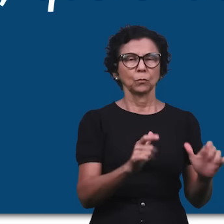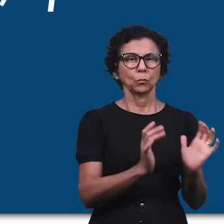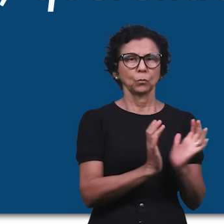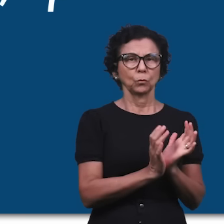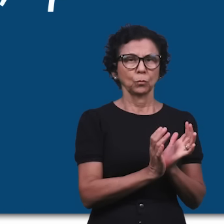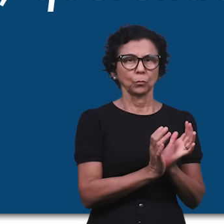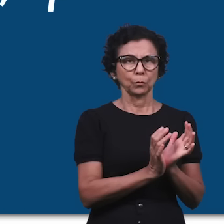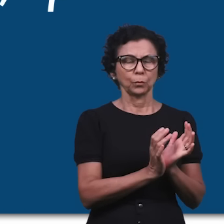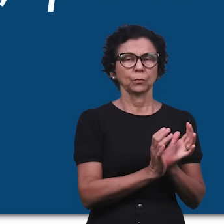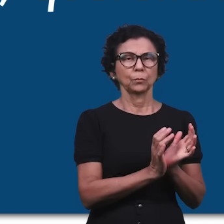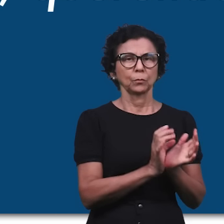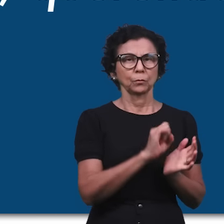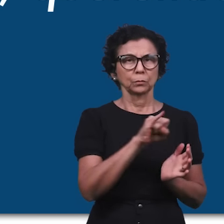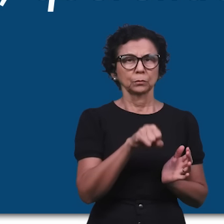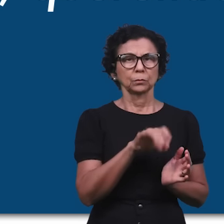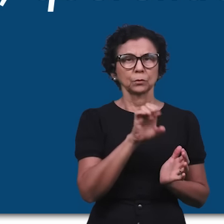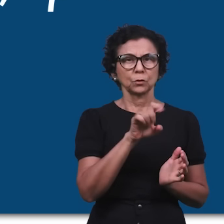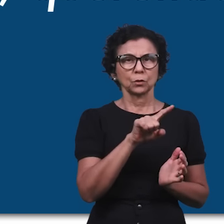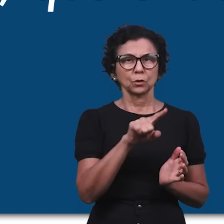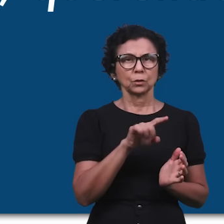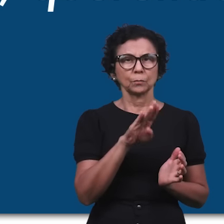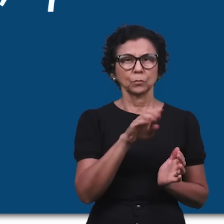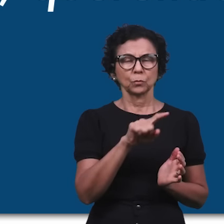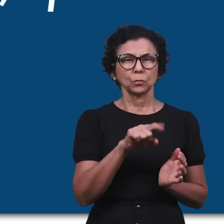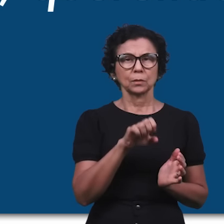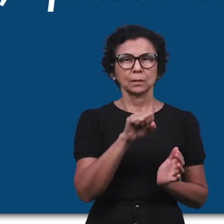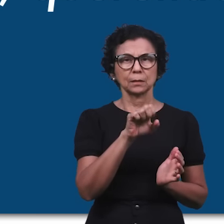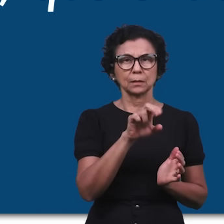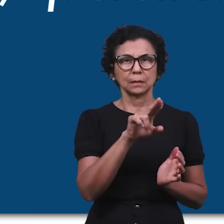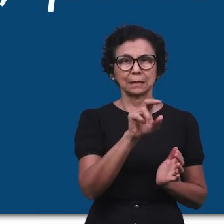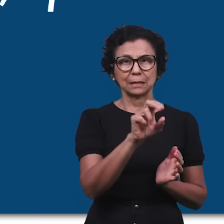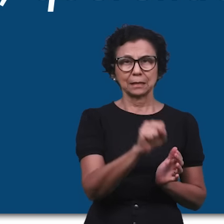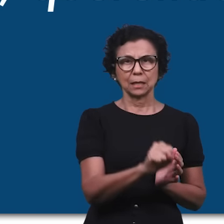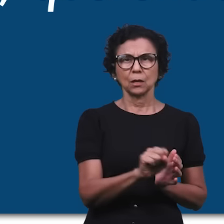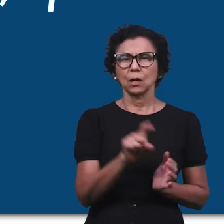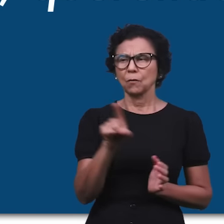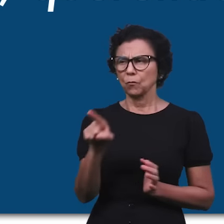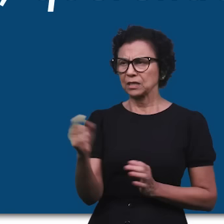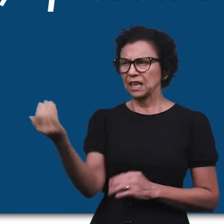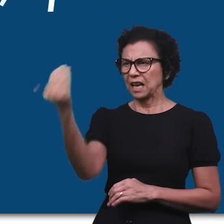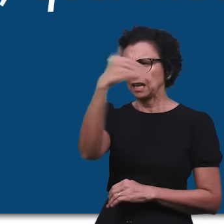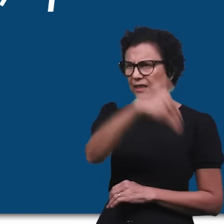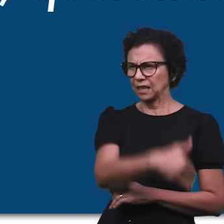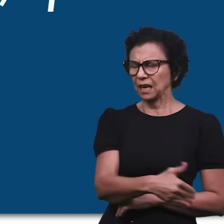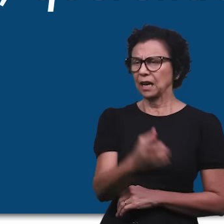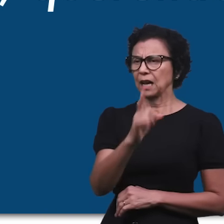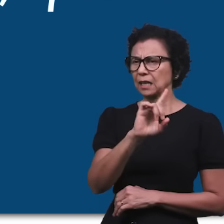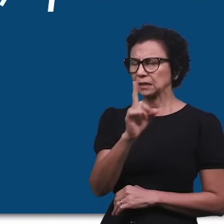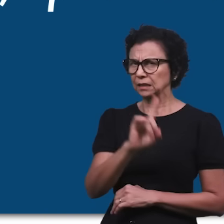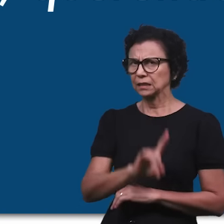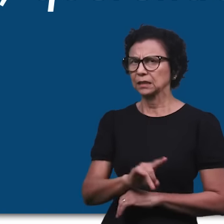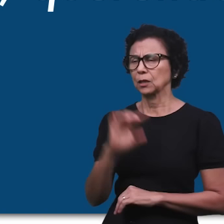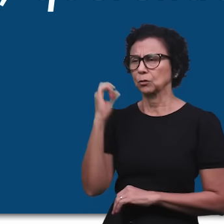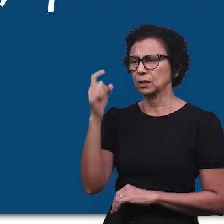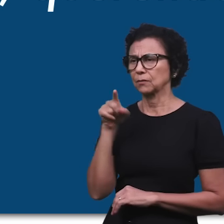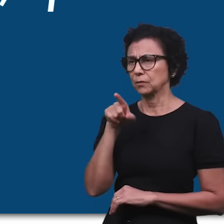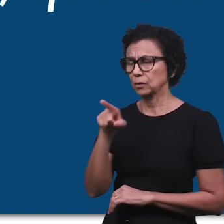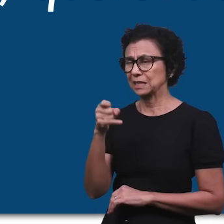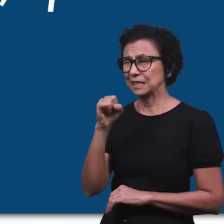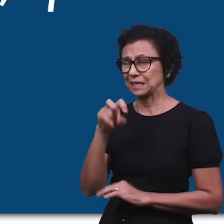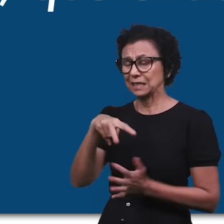terra, e que falaram a Davi: Não entrarás aqui, a menos que lances fora os cegos e os